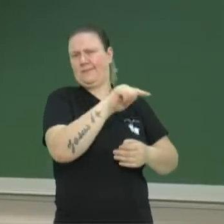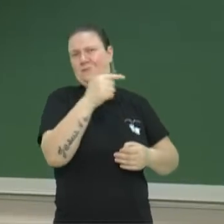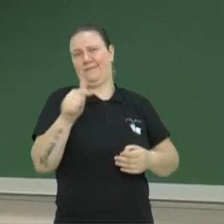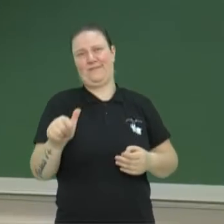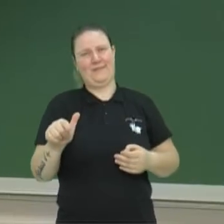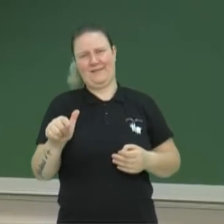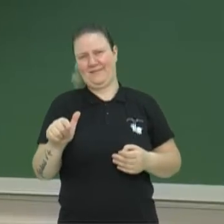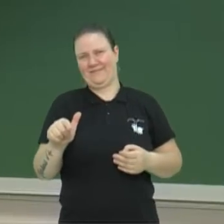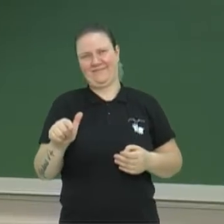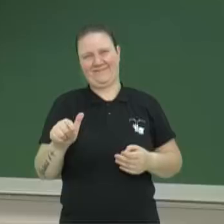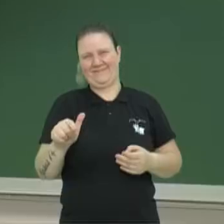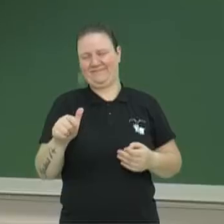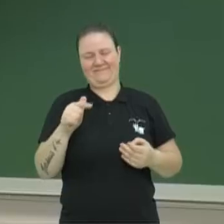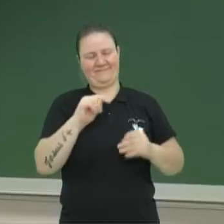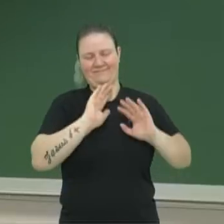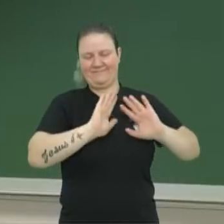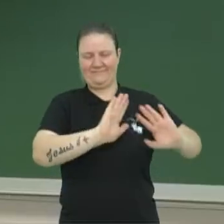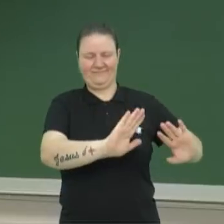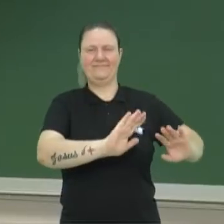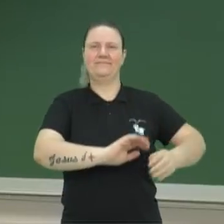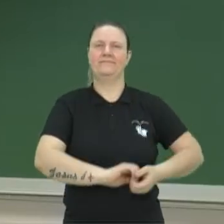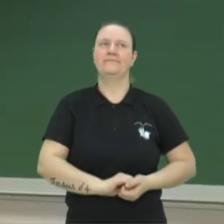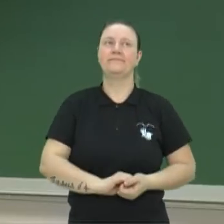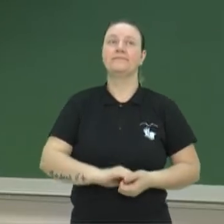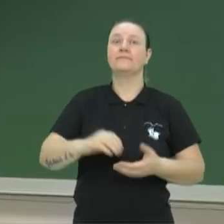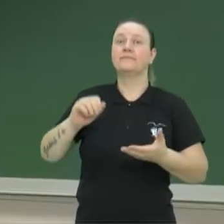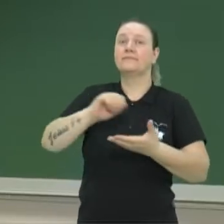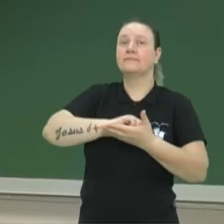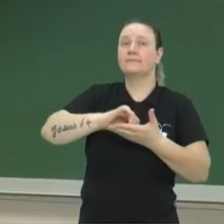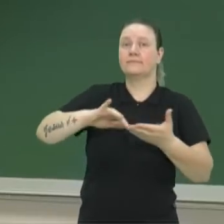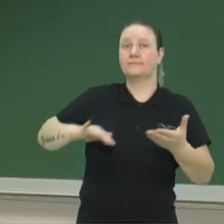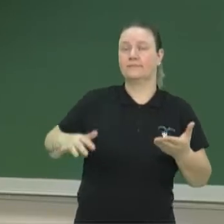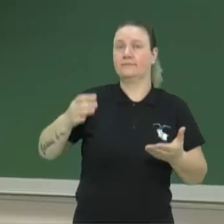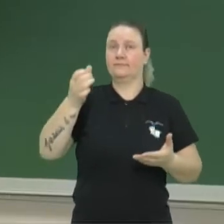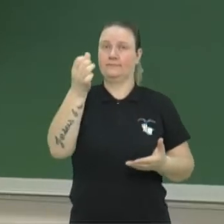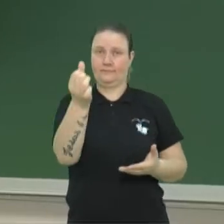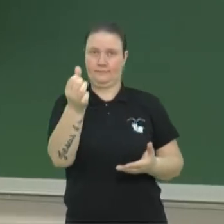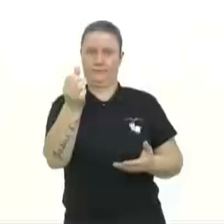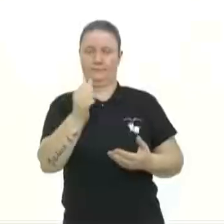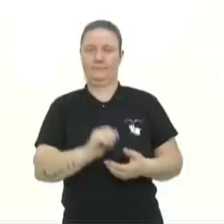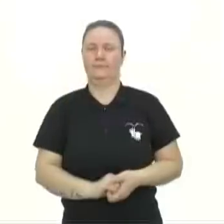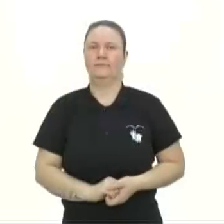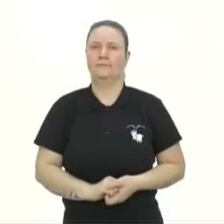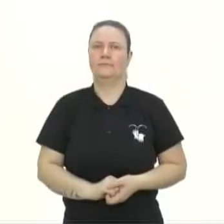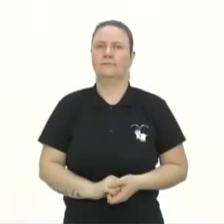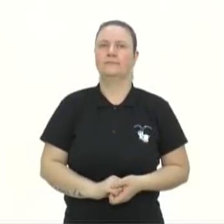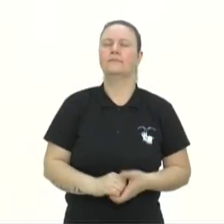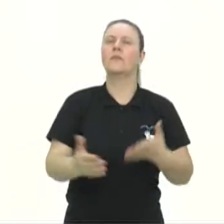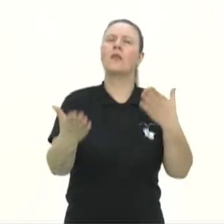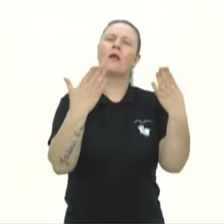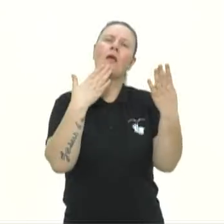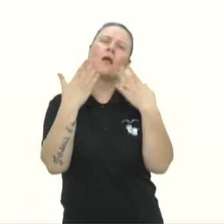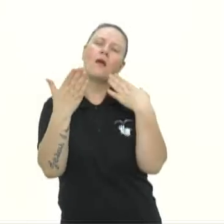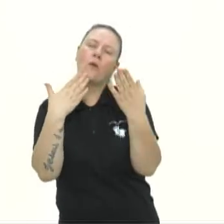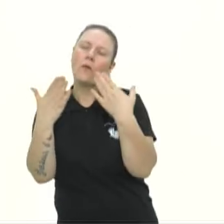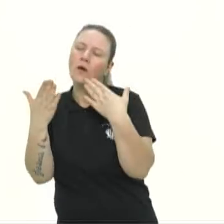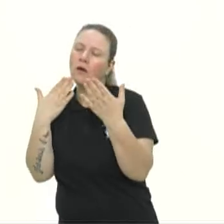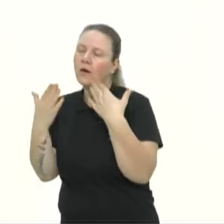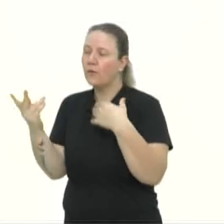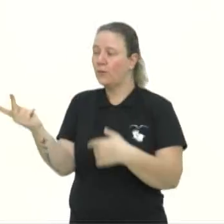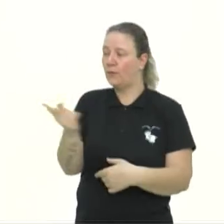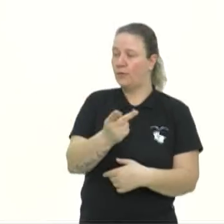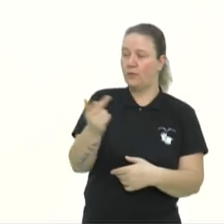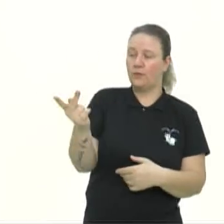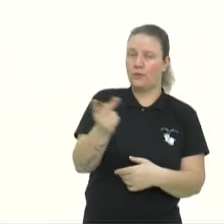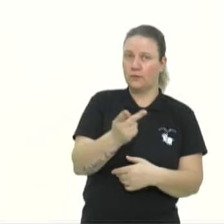Beleza? Agora a nossa próxima atividade. Vejamos aqui. Nos diálogos, os caboclos e o